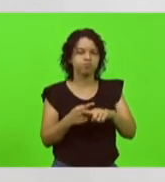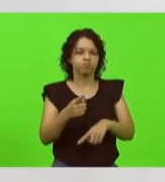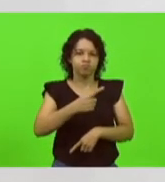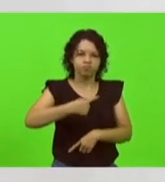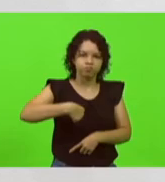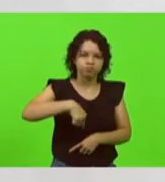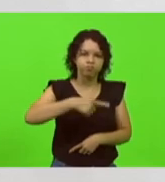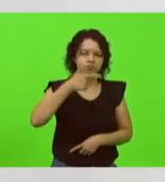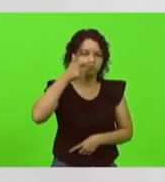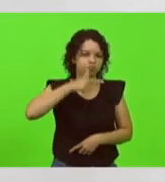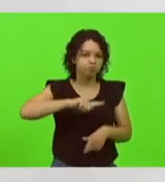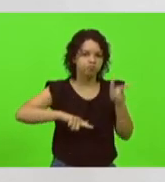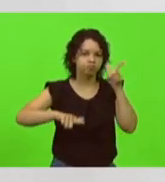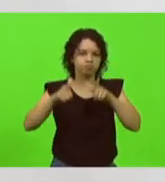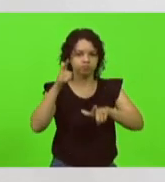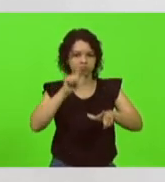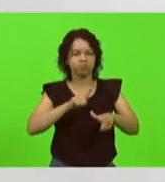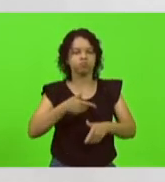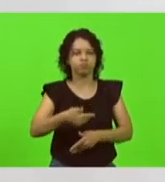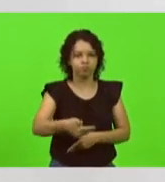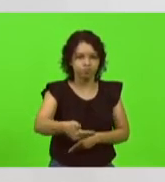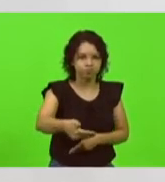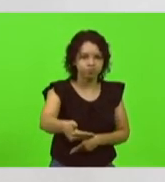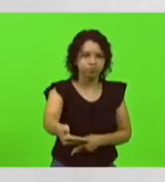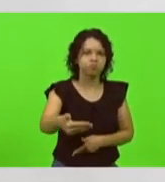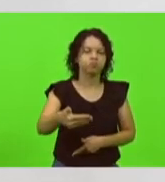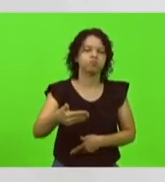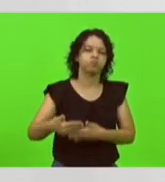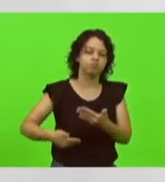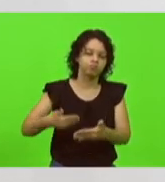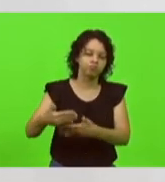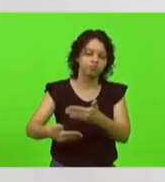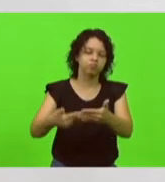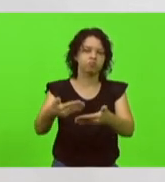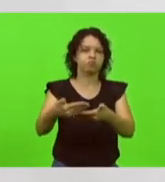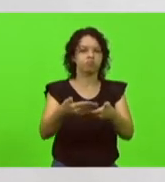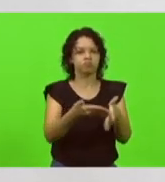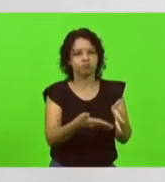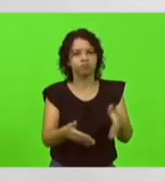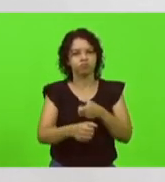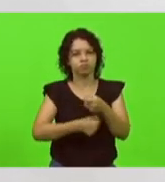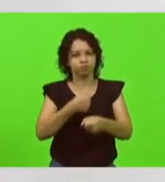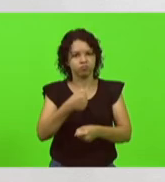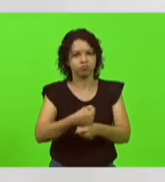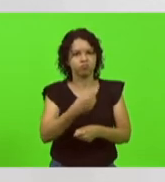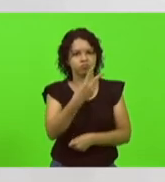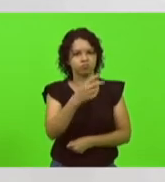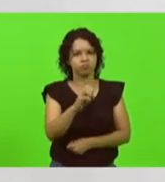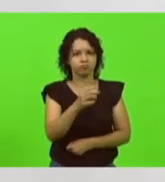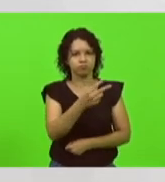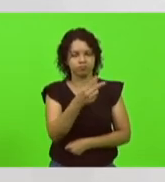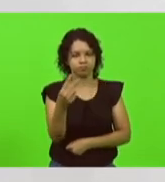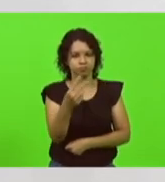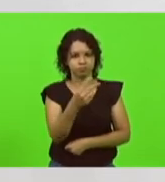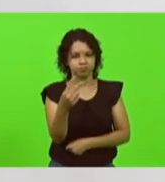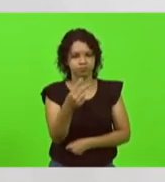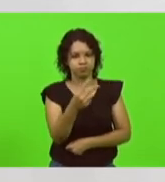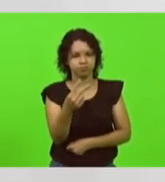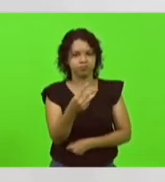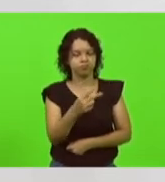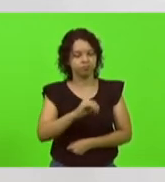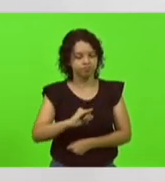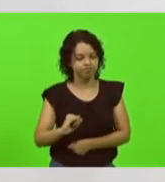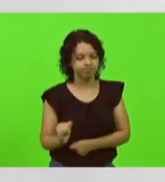consolidar durante esta nossa trajetória do ano de 2022. Mas eu quero aproveitar